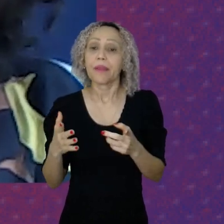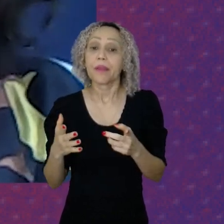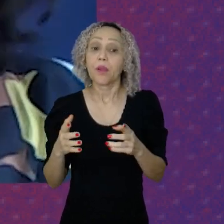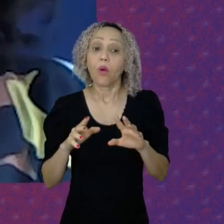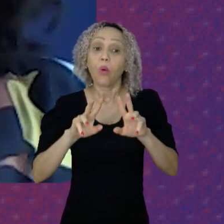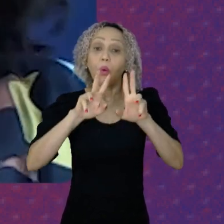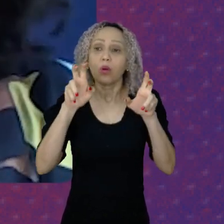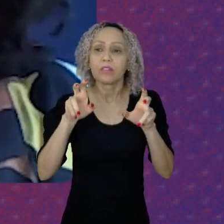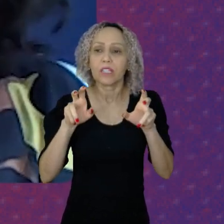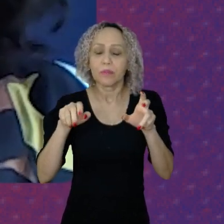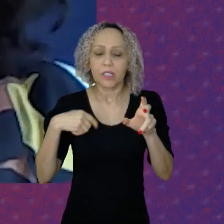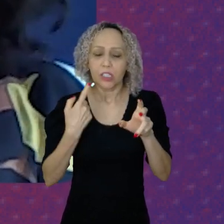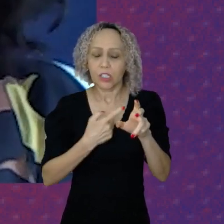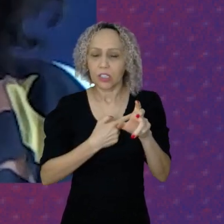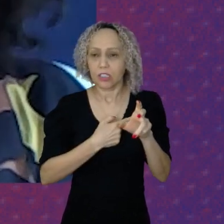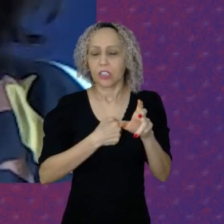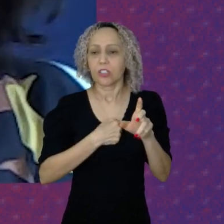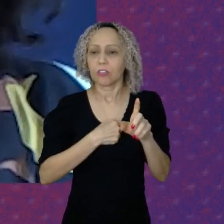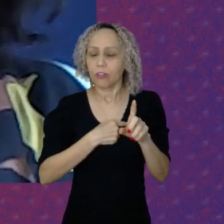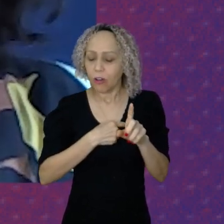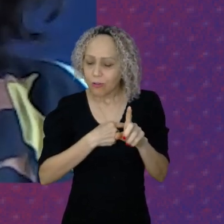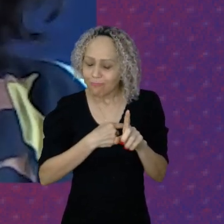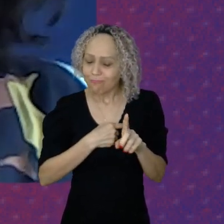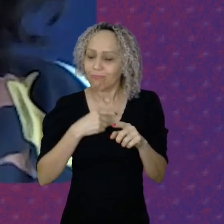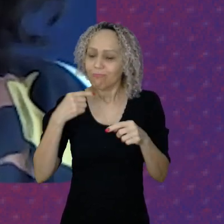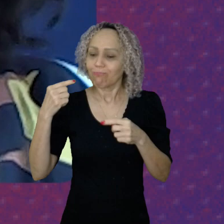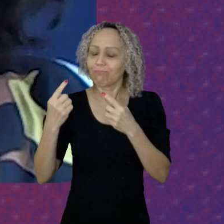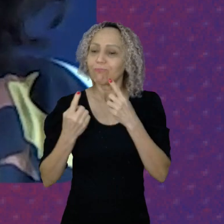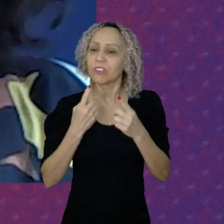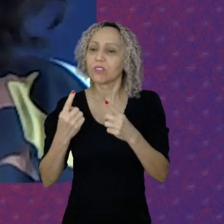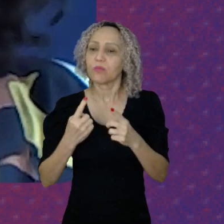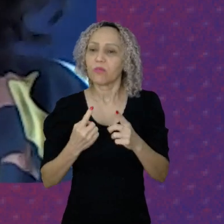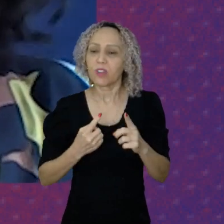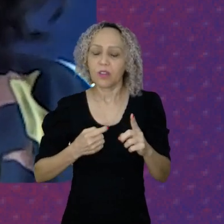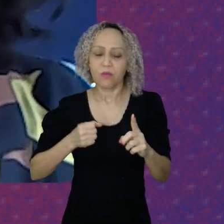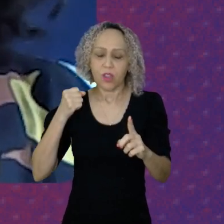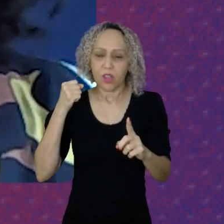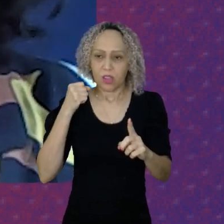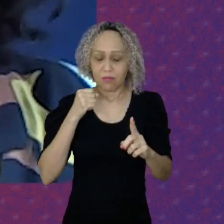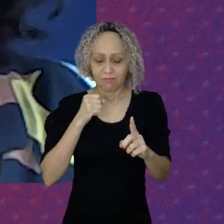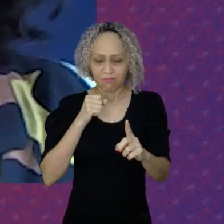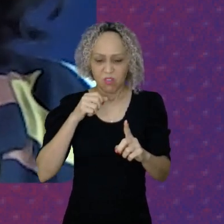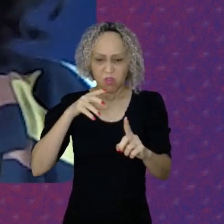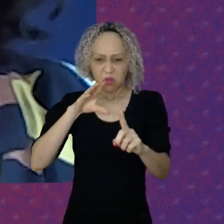violência, tão presentes na vida das mulheres. Então,